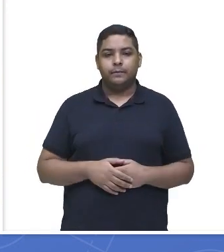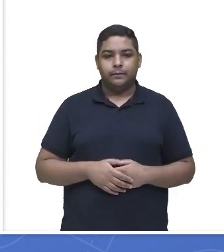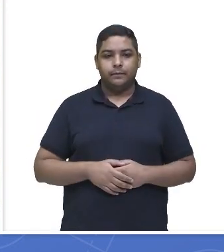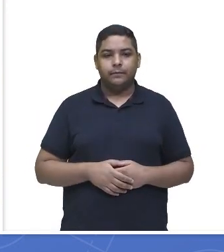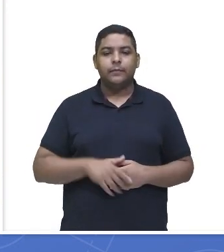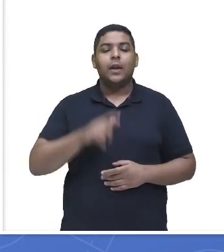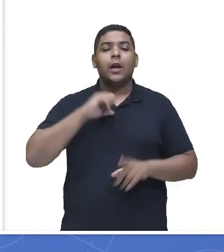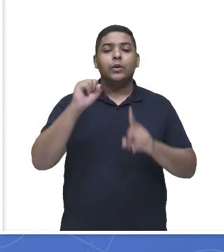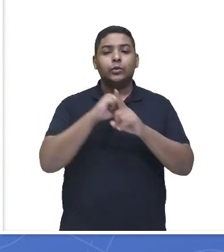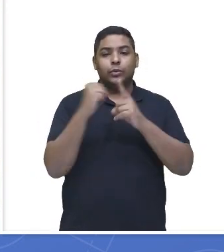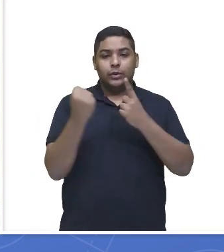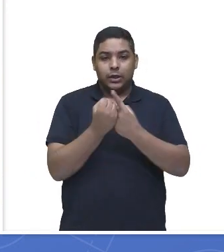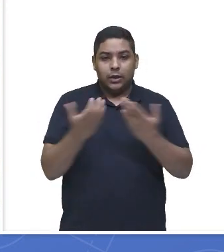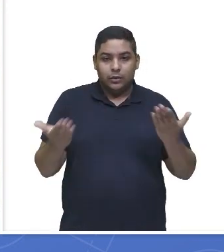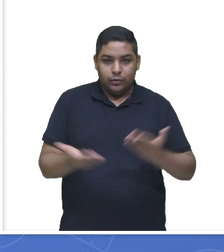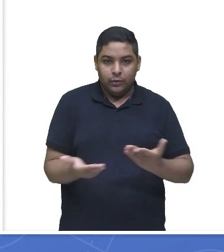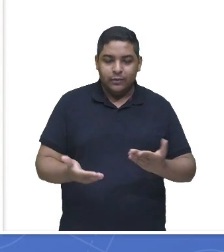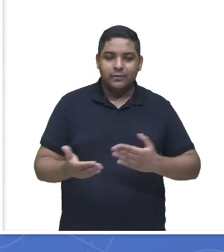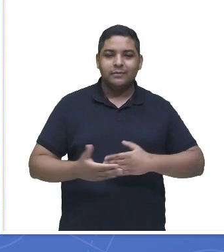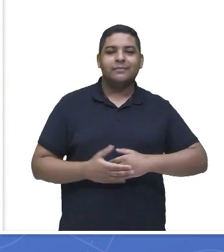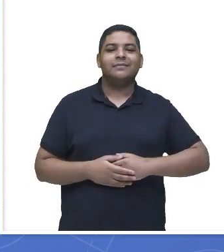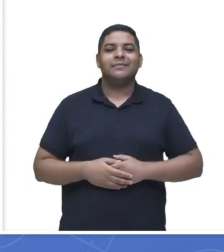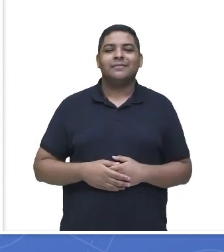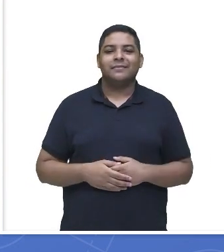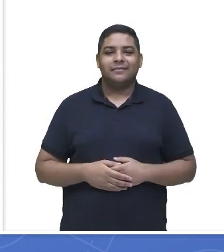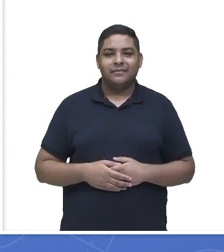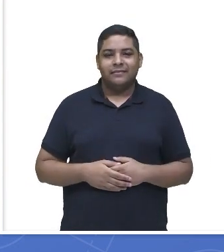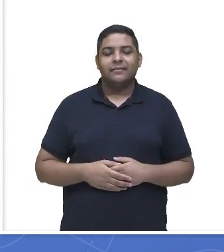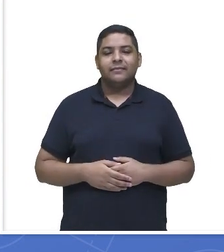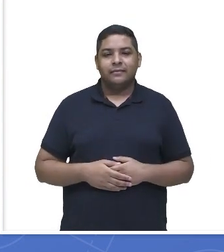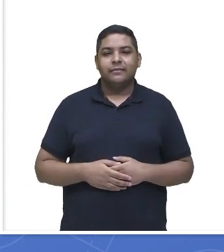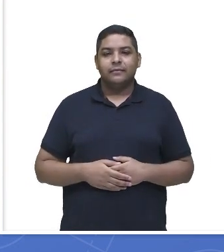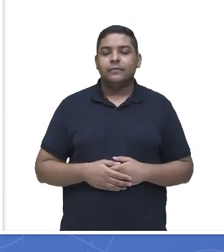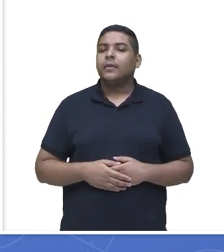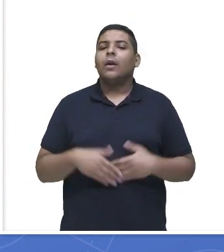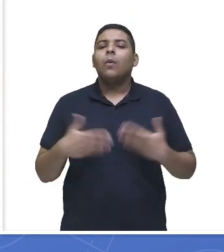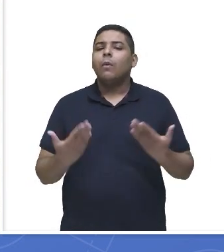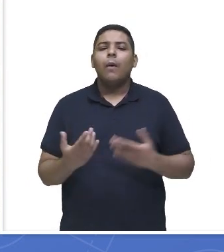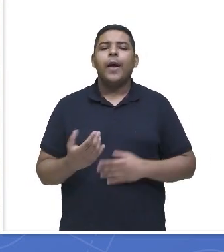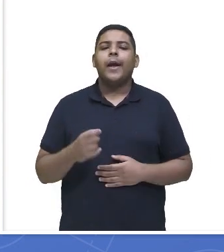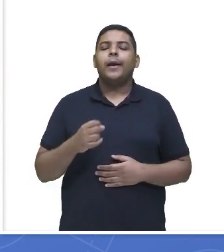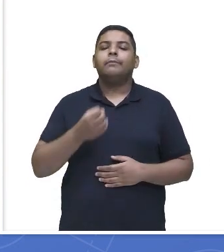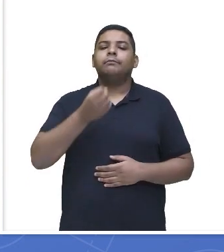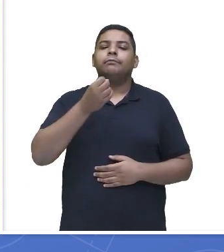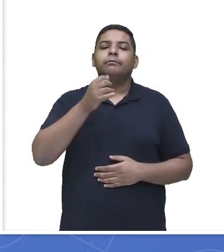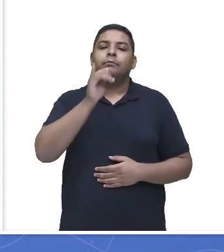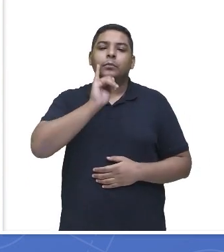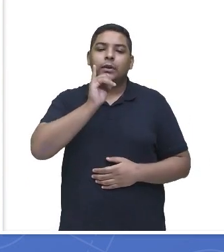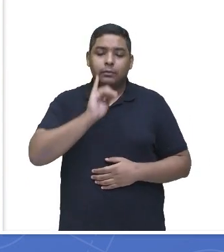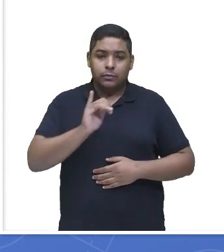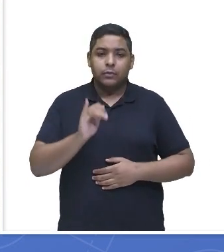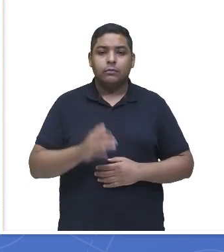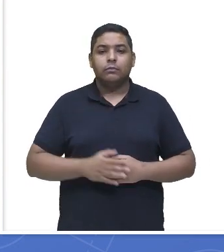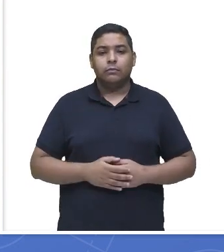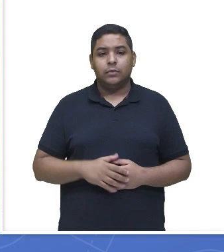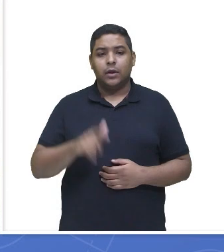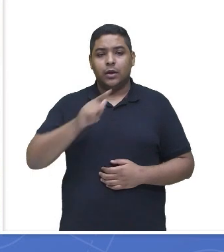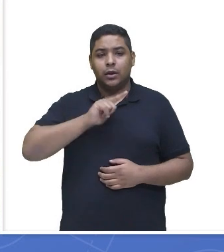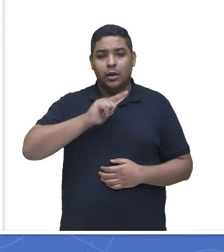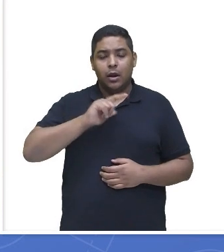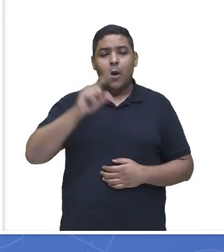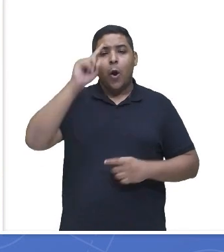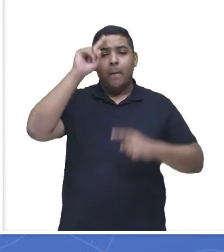nossa sociedade atual, né? Então, quais as consequências históricas e filosóficas para o